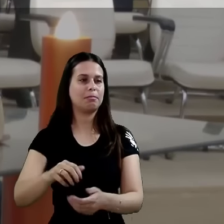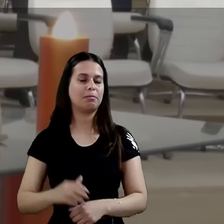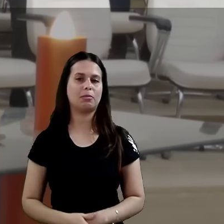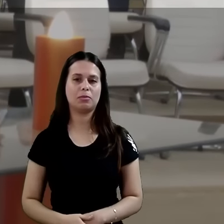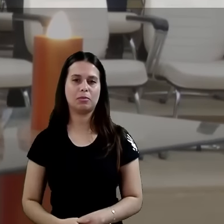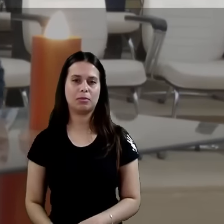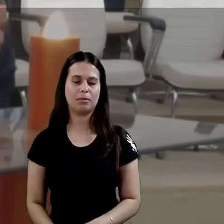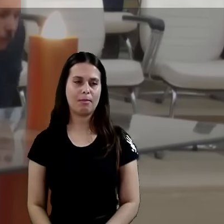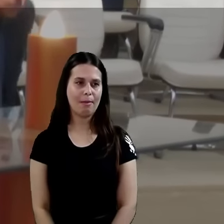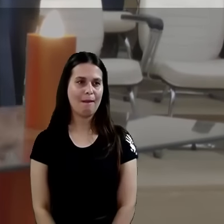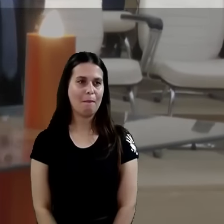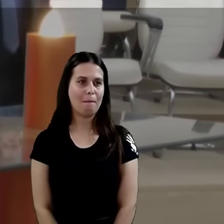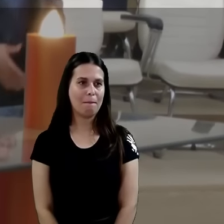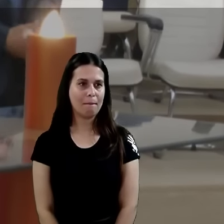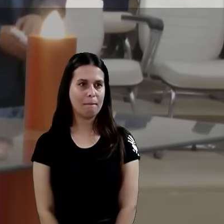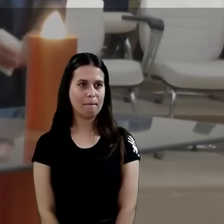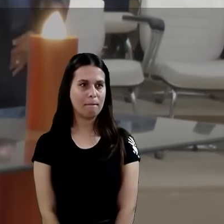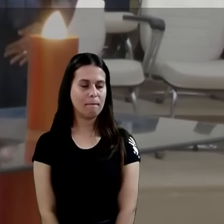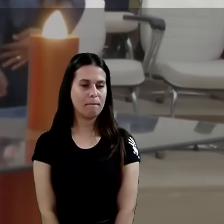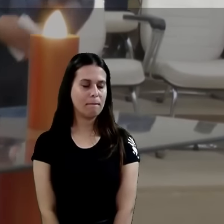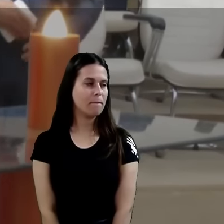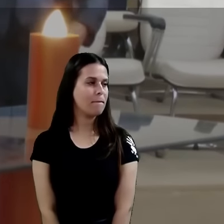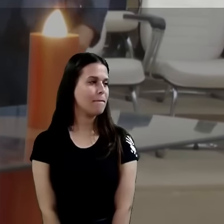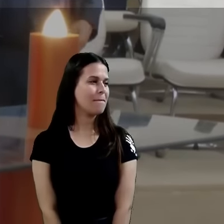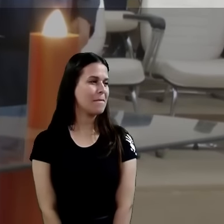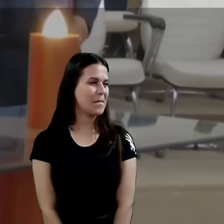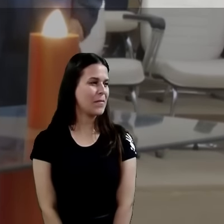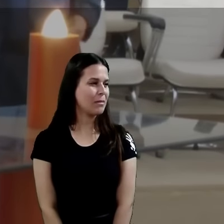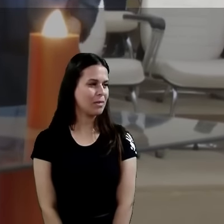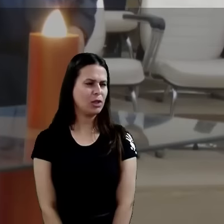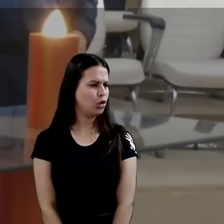pé Aram mandar